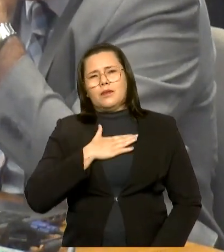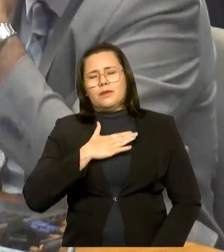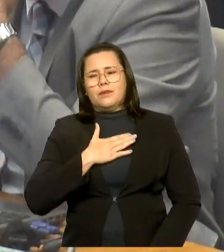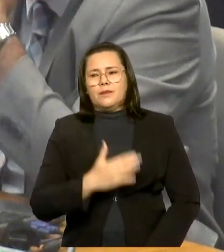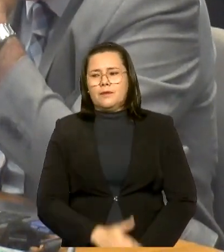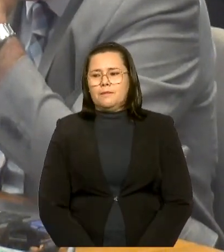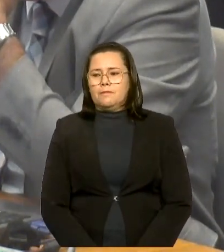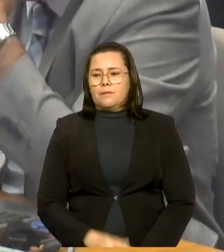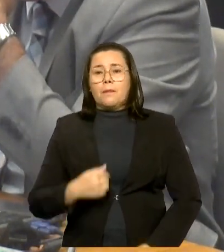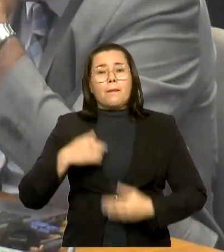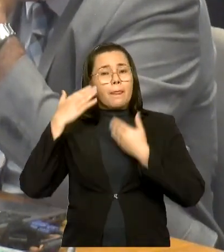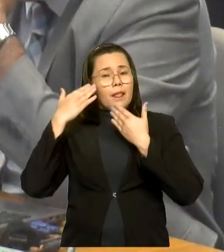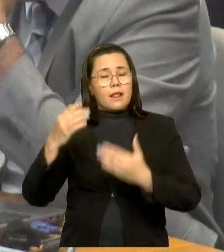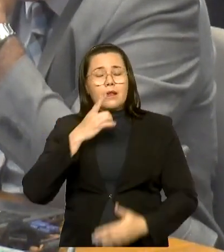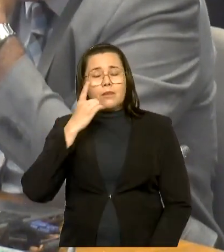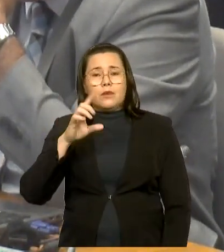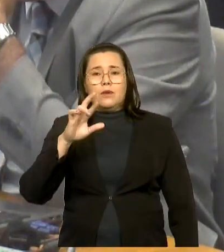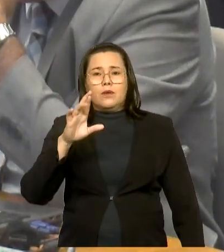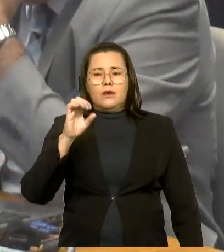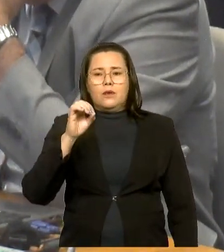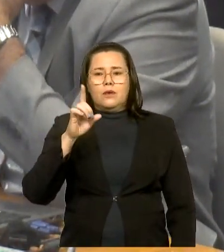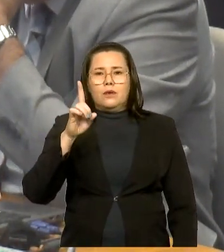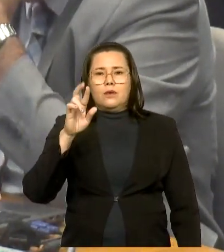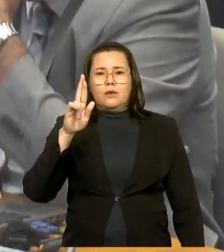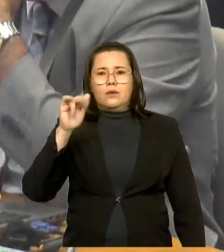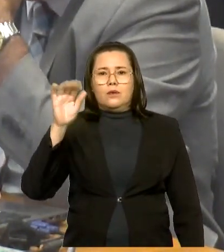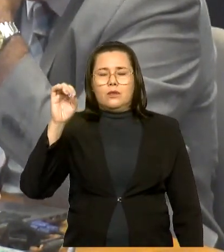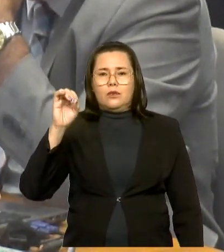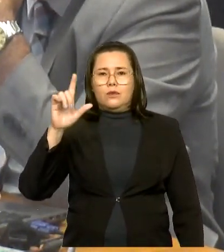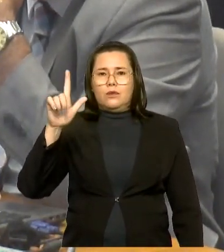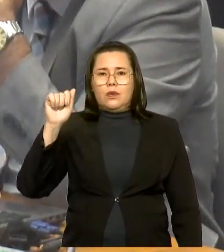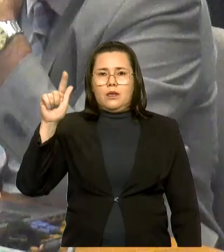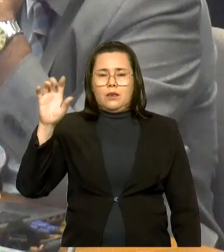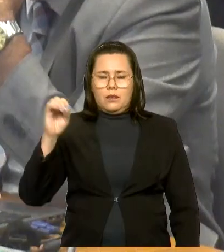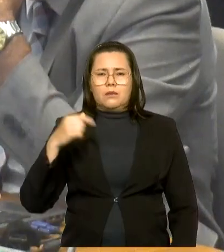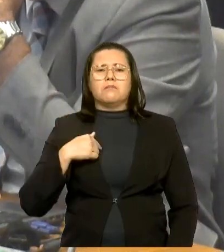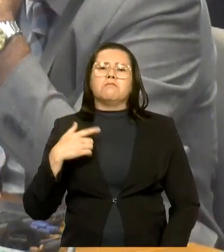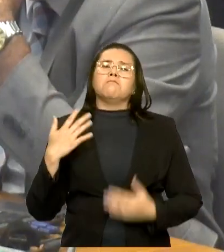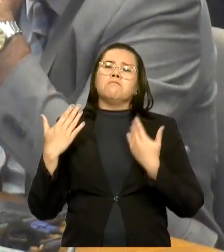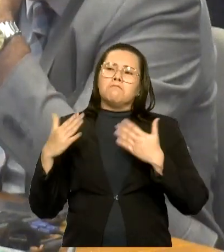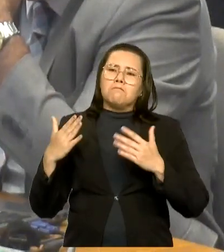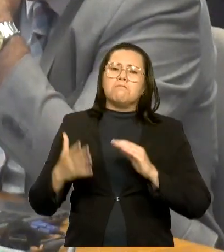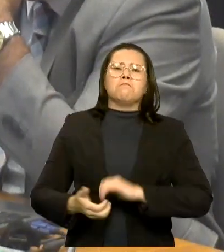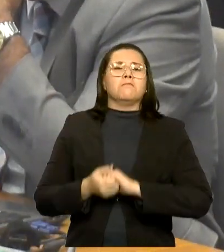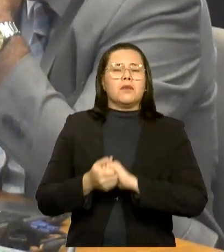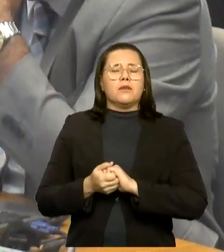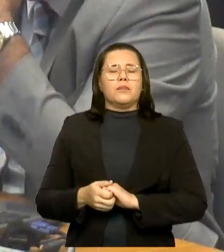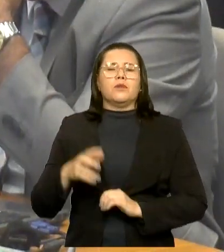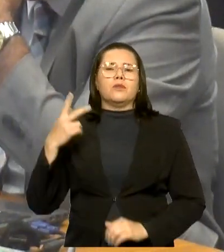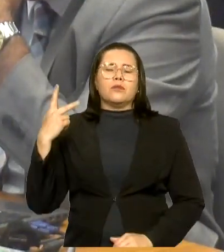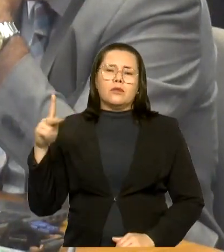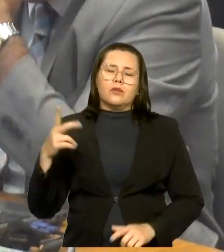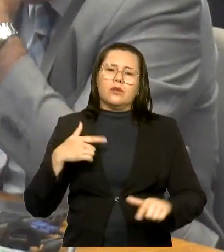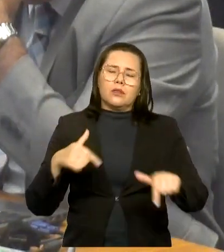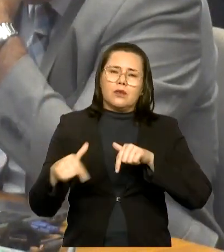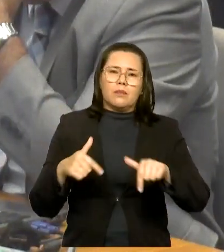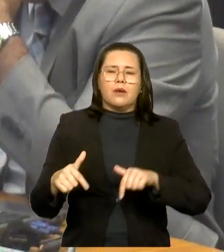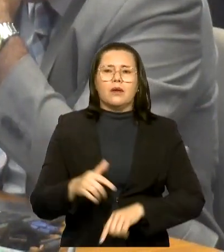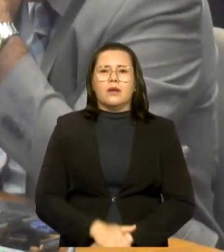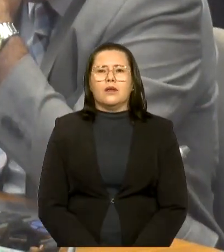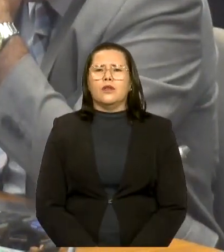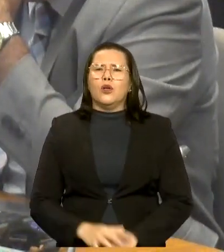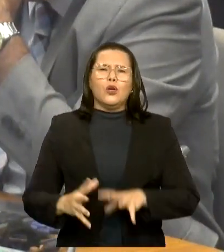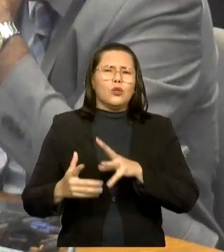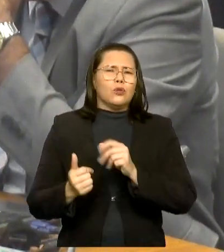Agradeço o deputado Rodrigo Lago e parabenizo, deputado, Vossa Excelência, pelo exercício do seu mandato, seu exercício com brilhantismo. Aliás, todas as